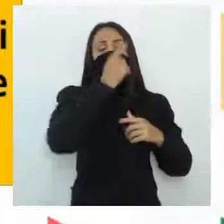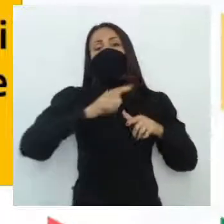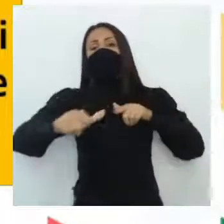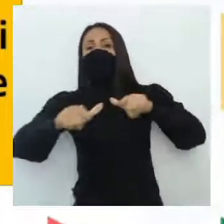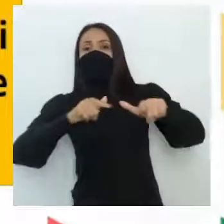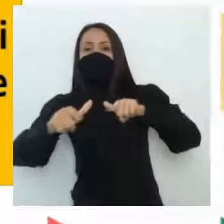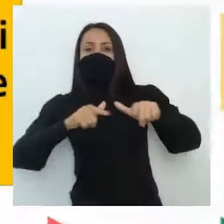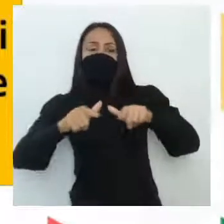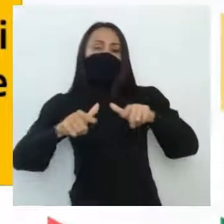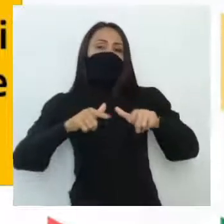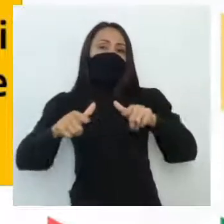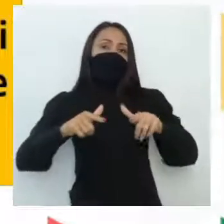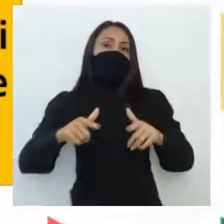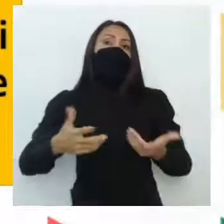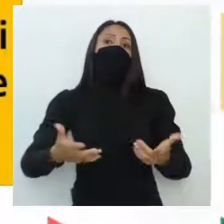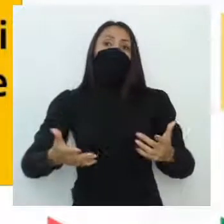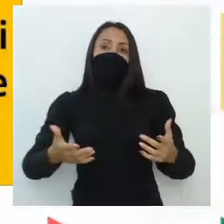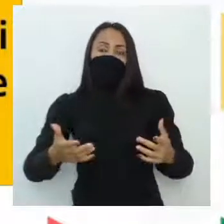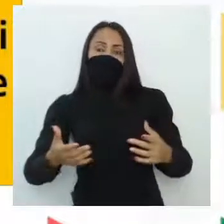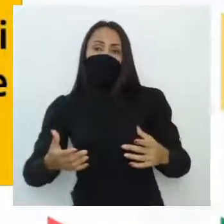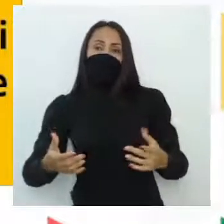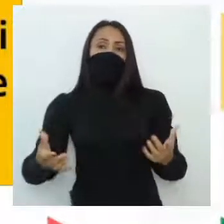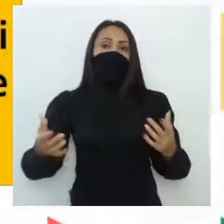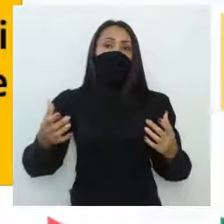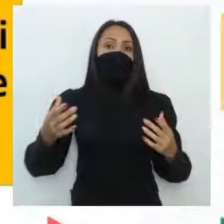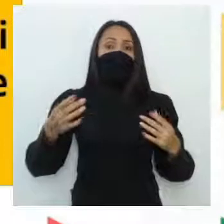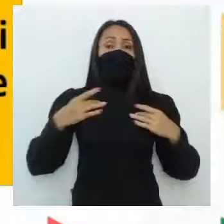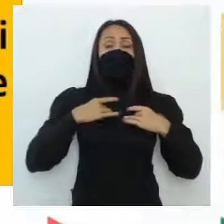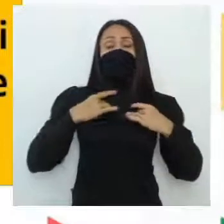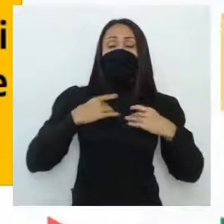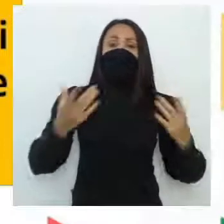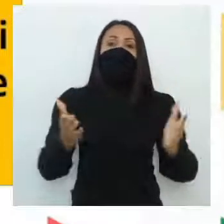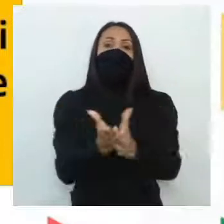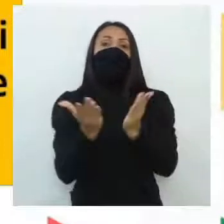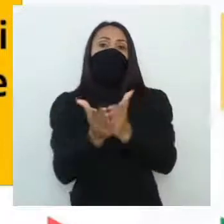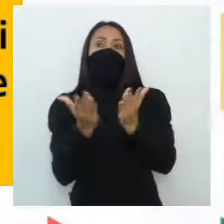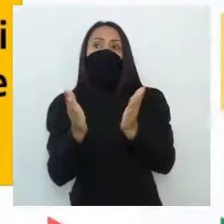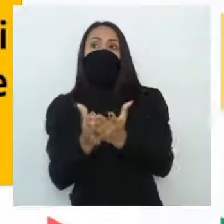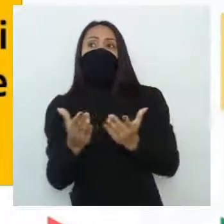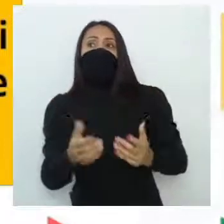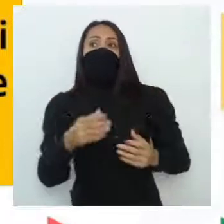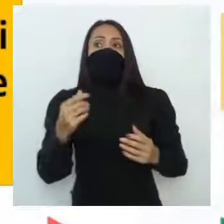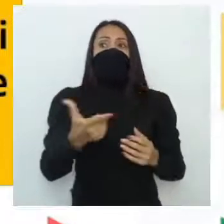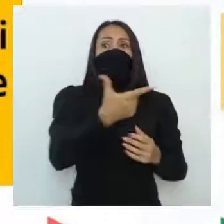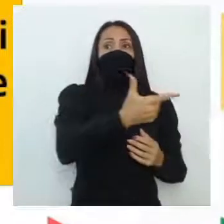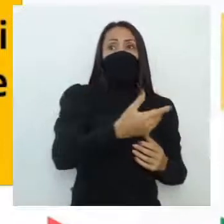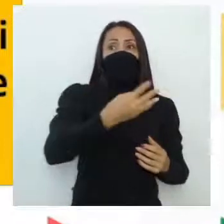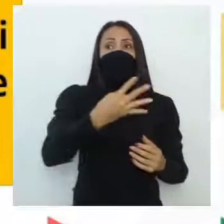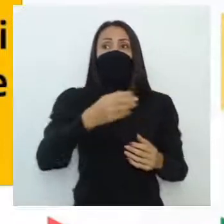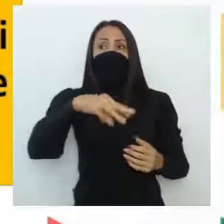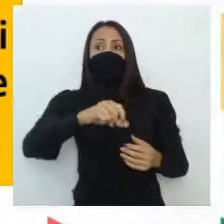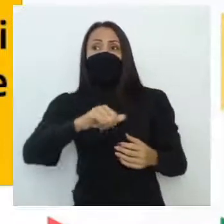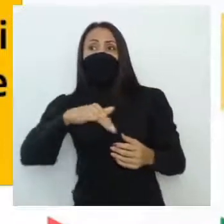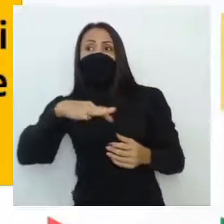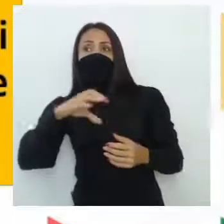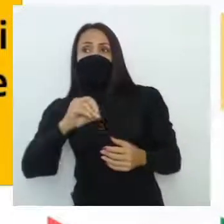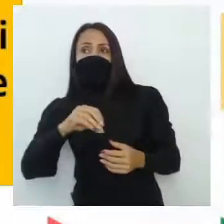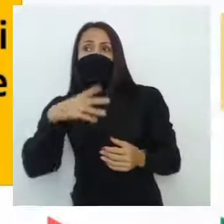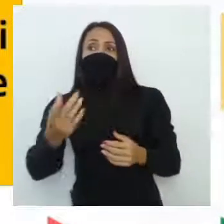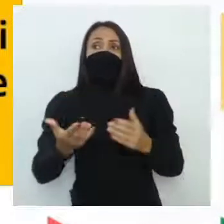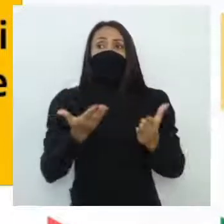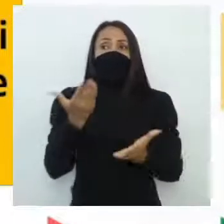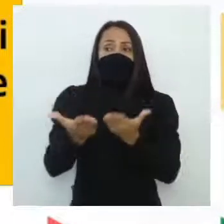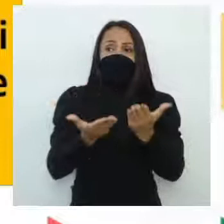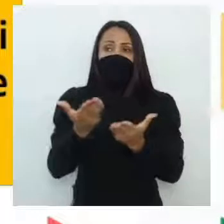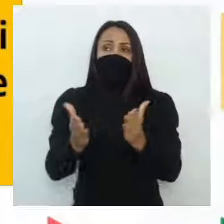missionário com os pobres. Em 24 de maio de 1931, fez os votos de pobreza, castidade